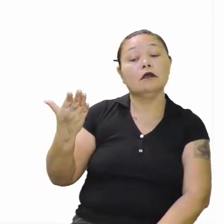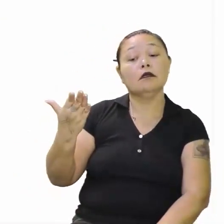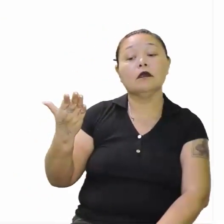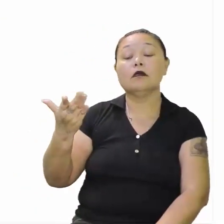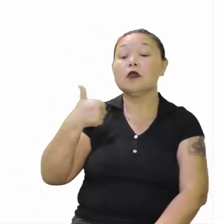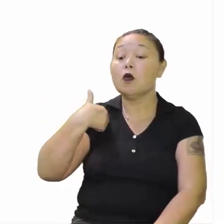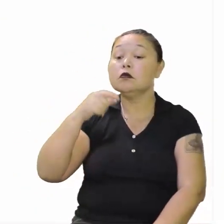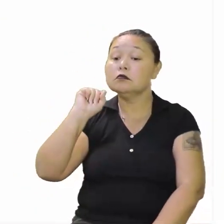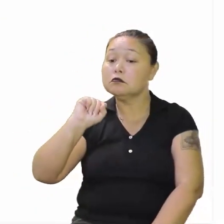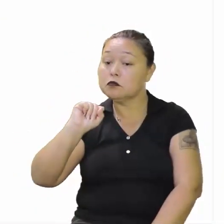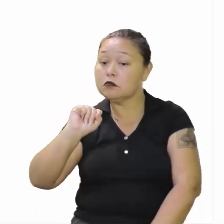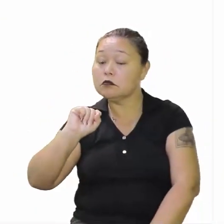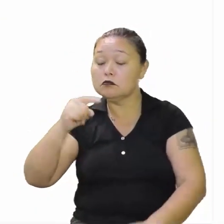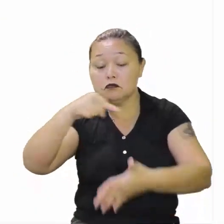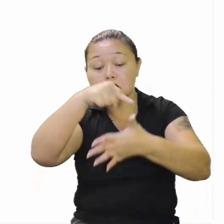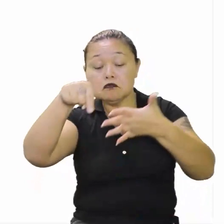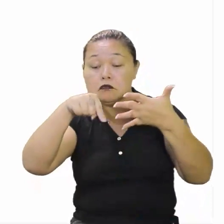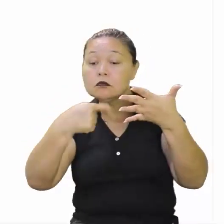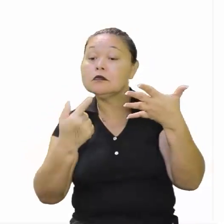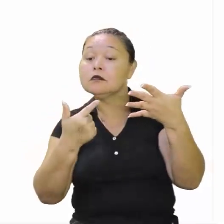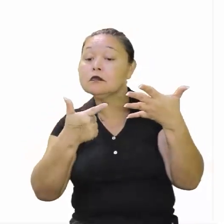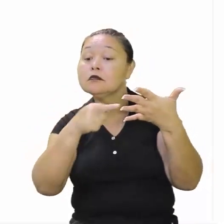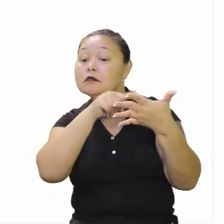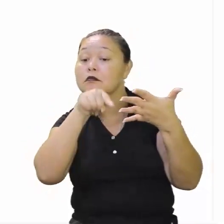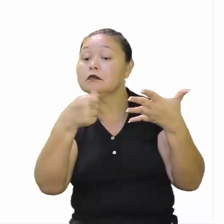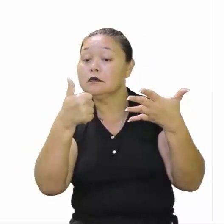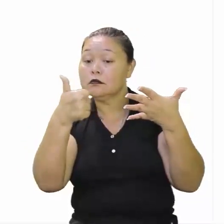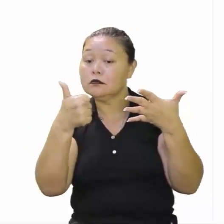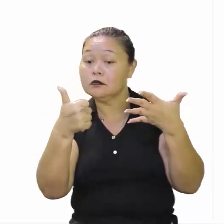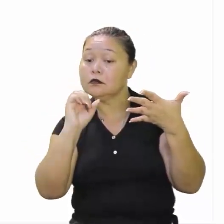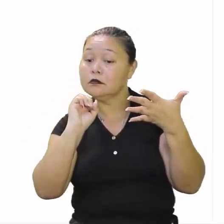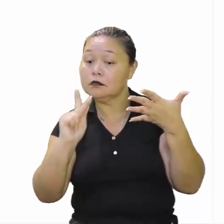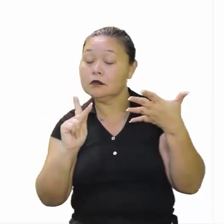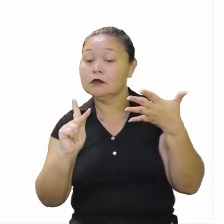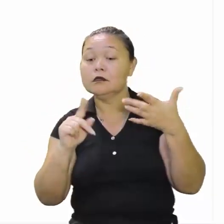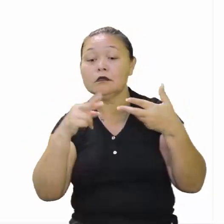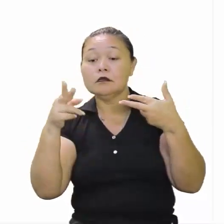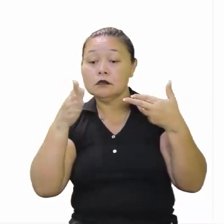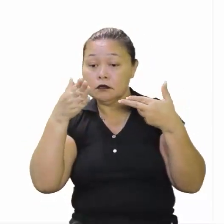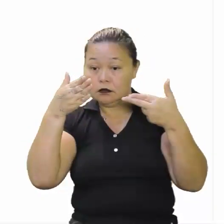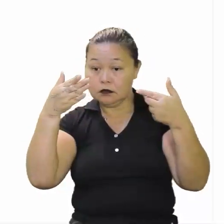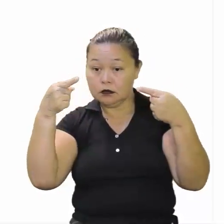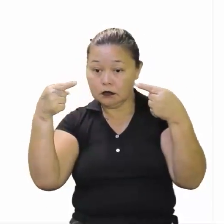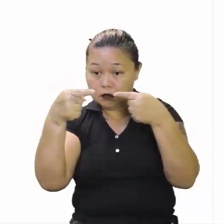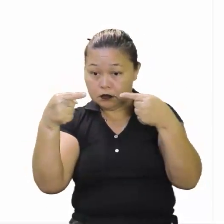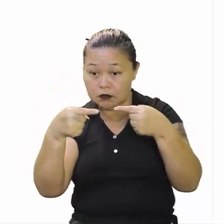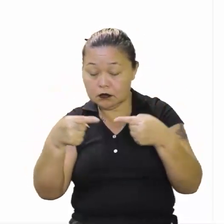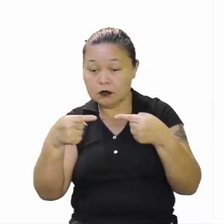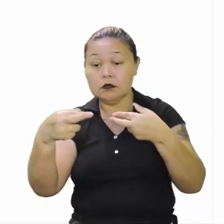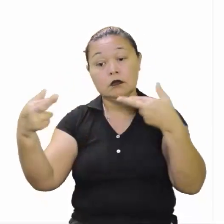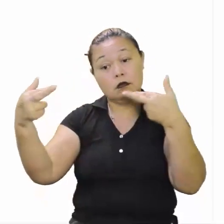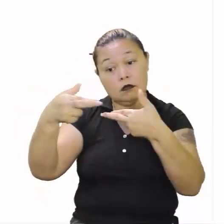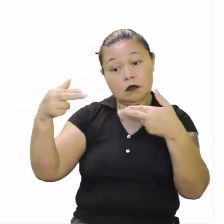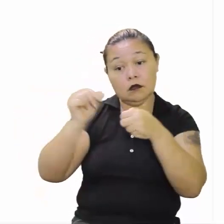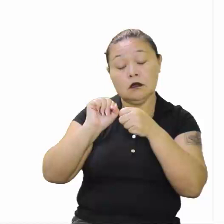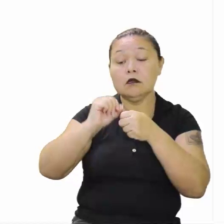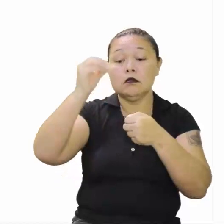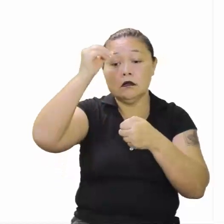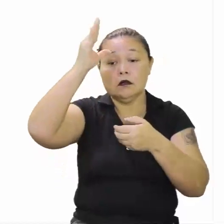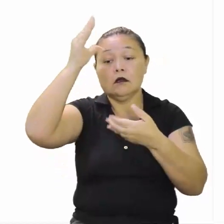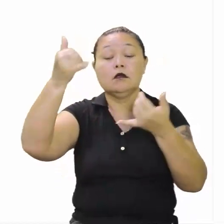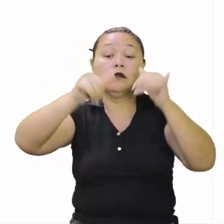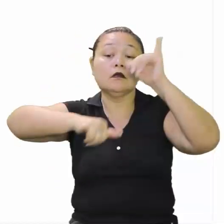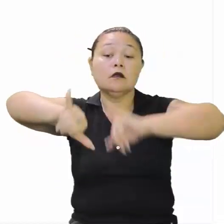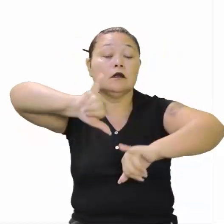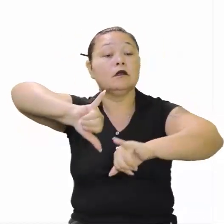impacto. Qual deles, ok, está diretamente relacionado com os conhecimentos de química,